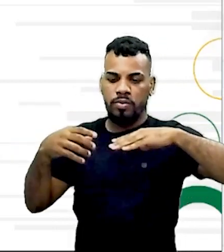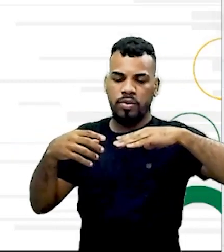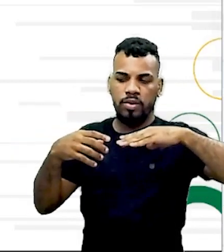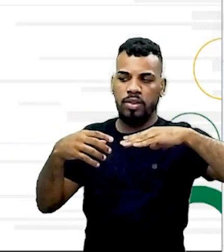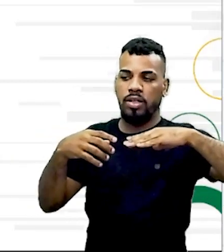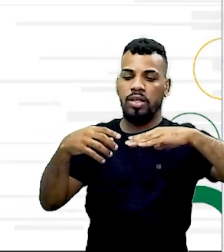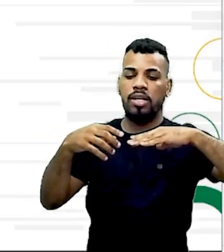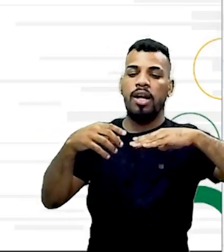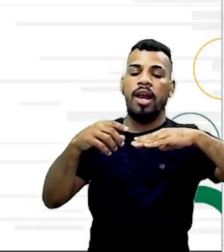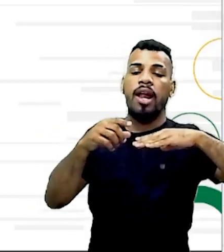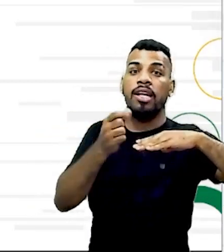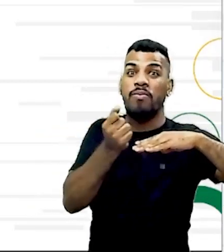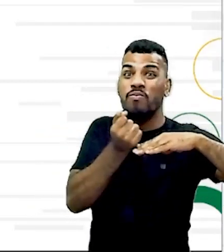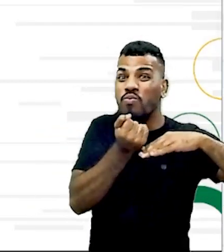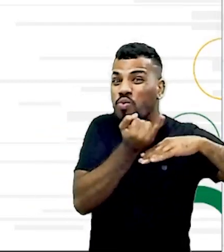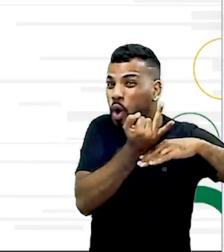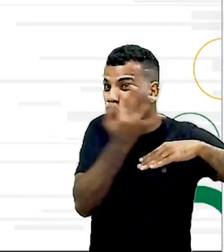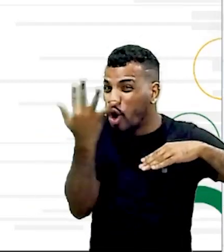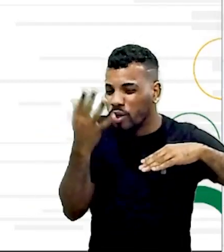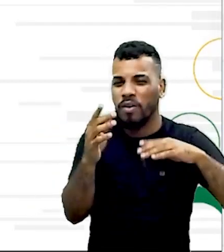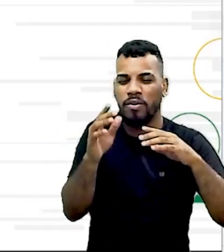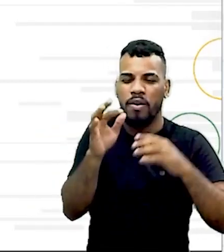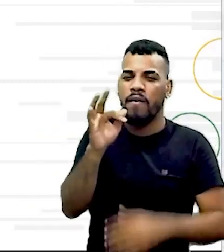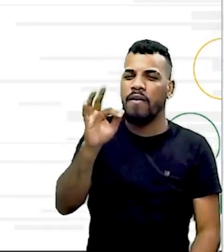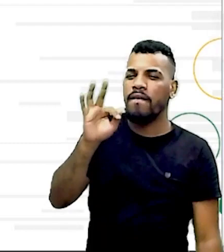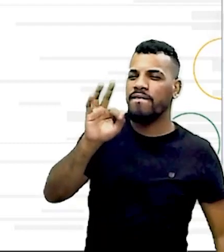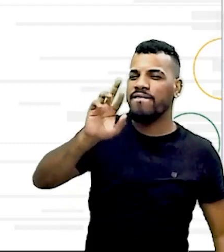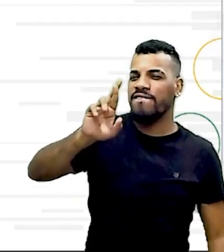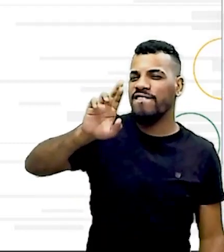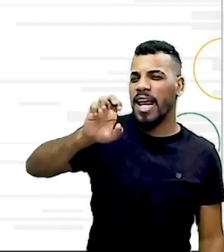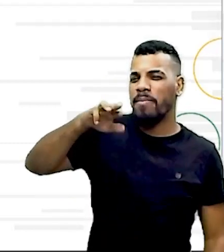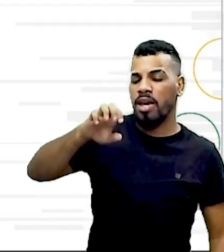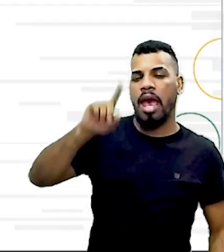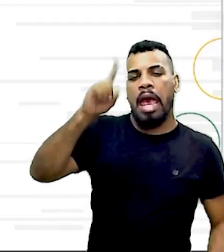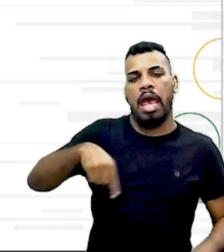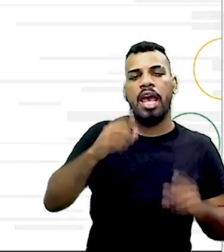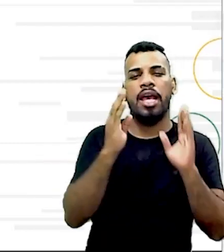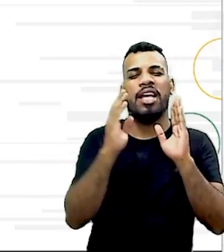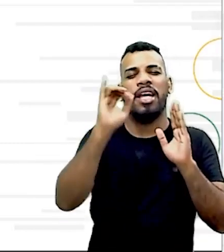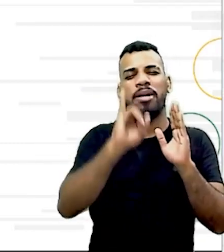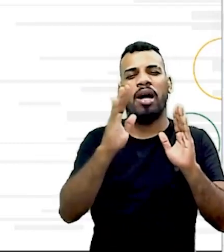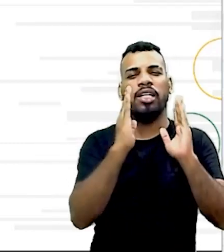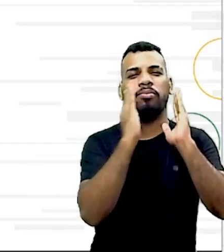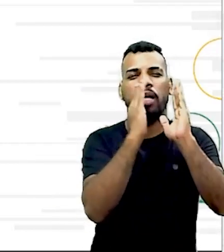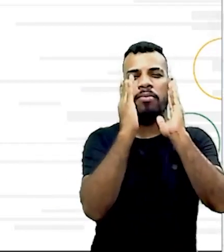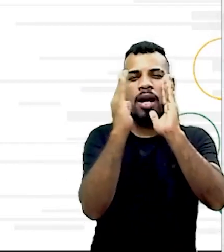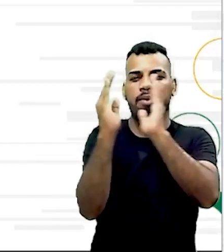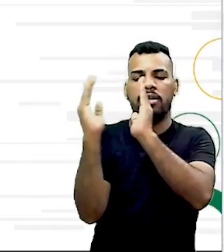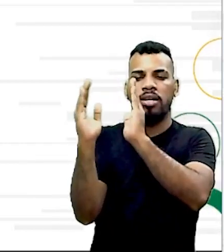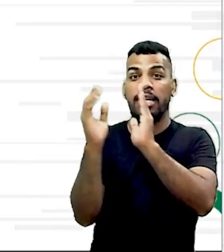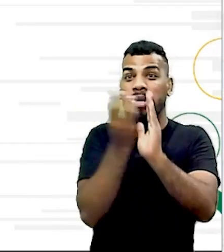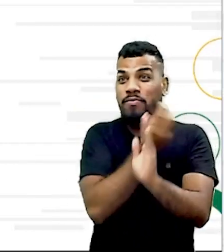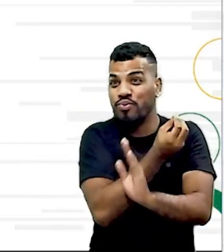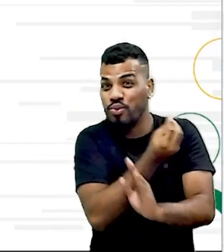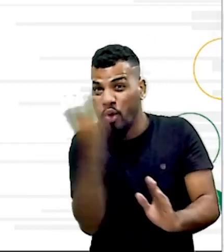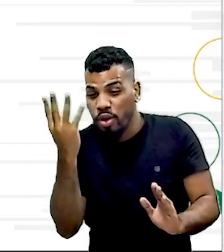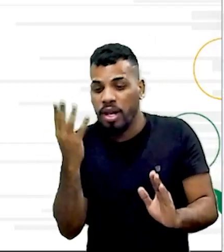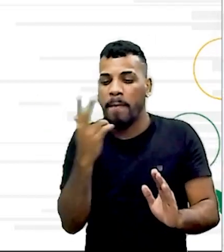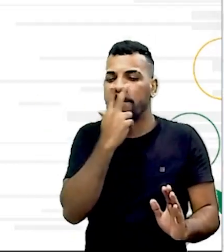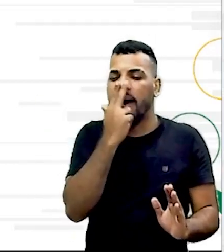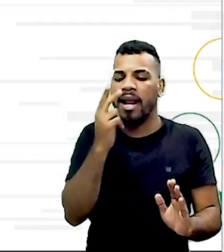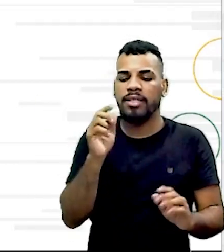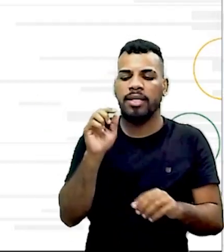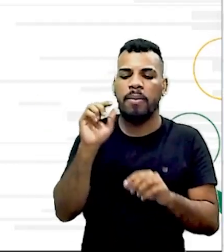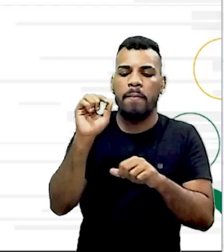tem muitos frames, ele está dando essa ideia de algo lento, uma passagem um pouco mais lenta em comparação com o avião